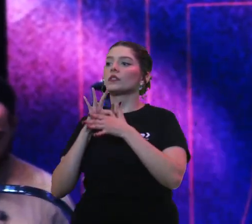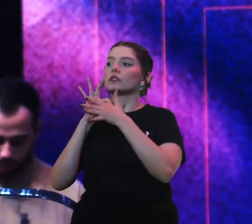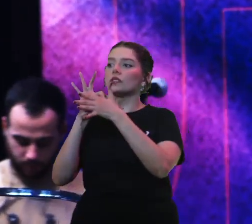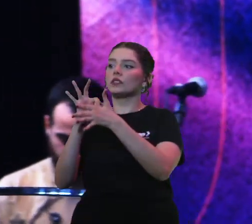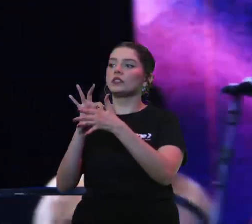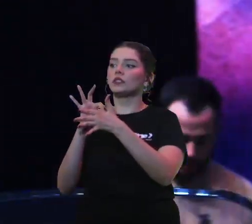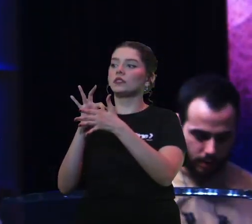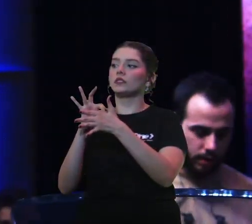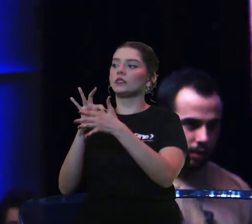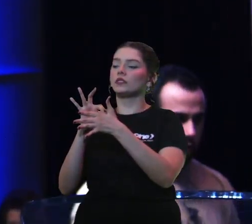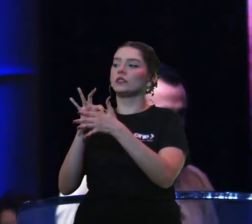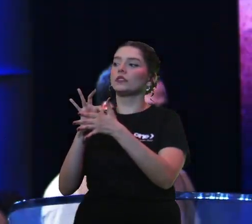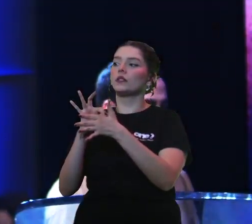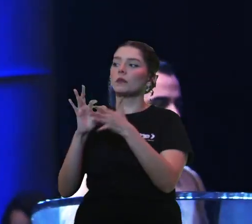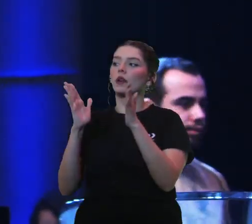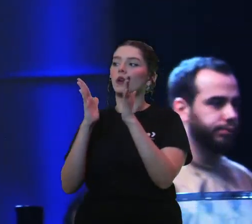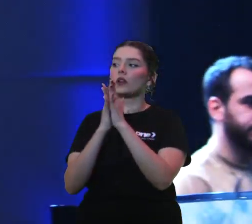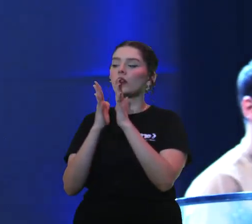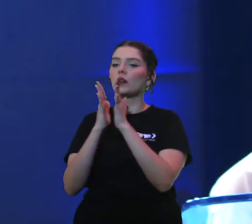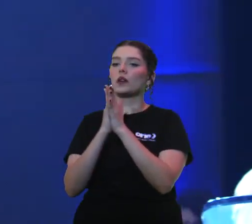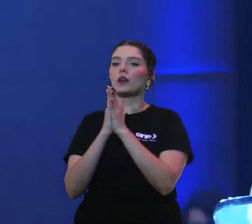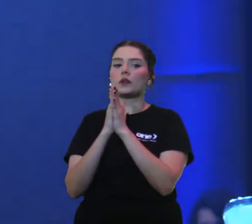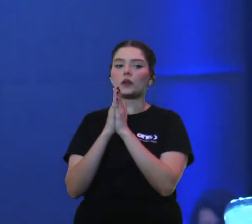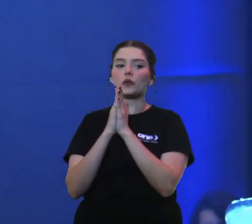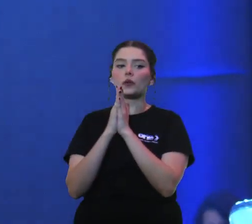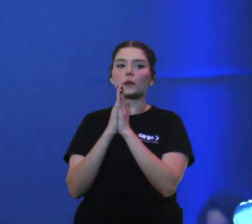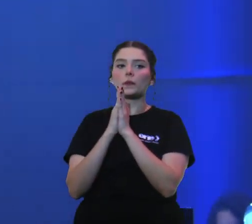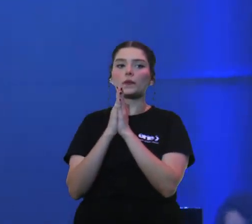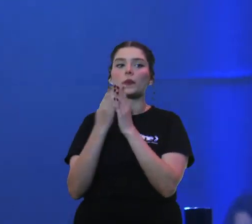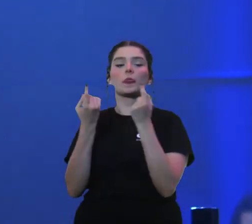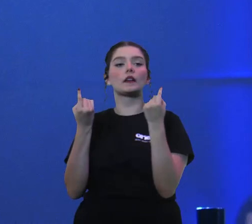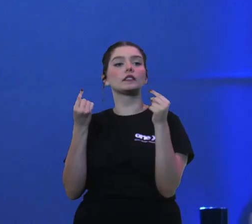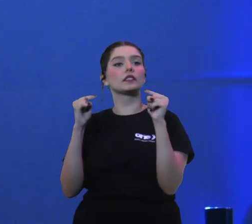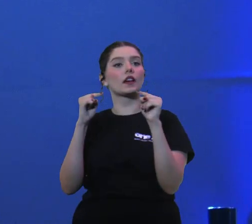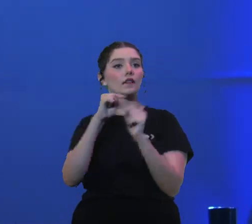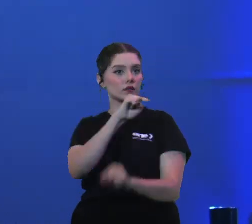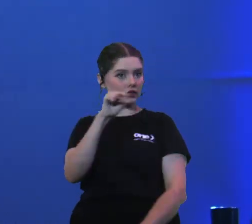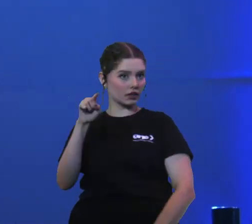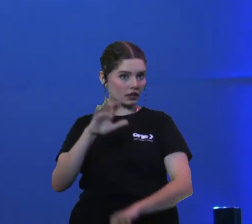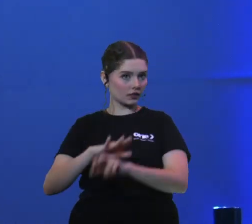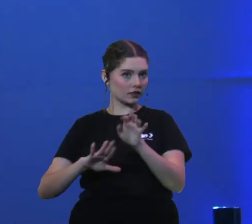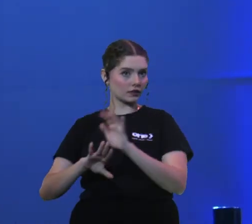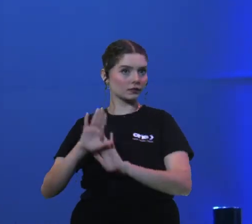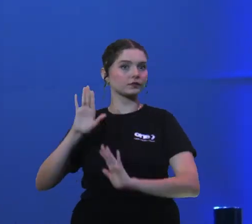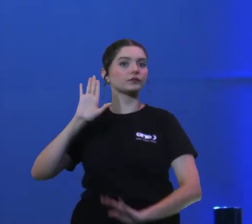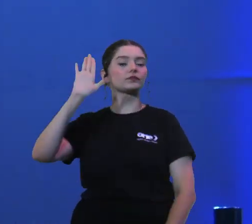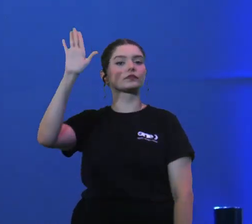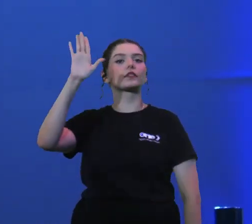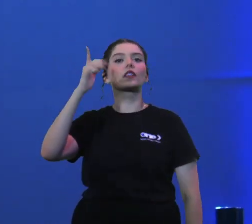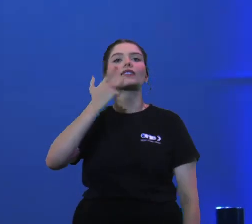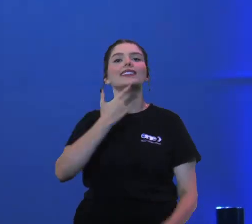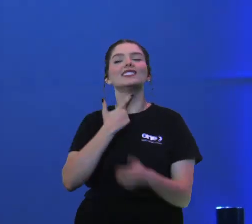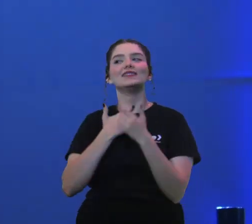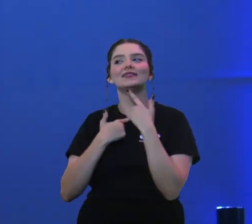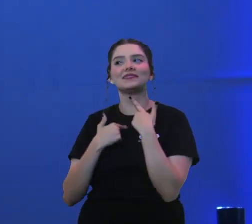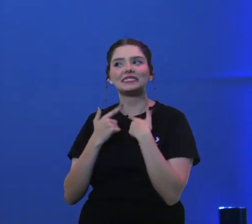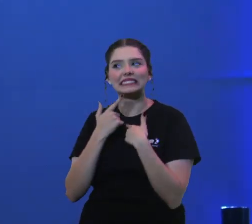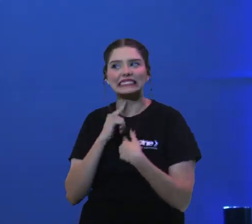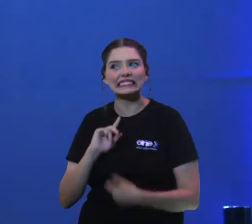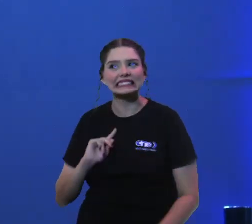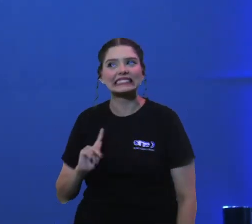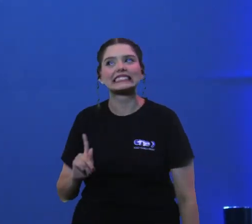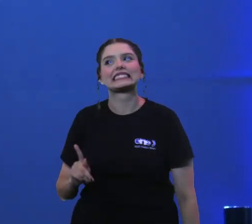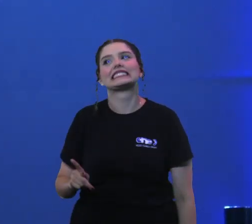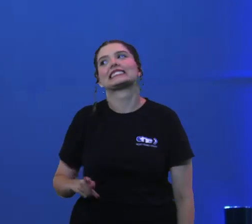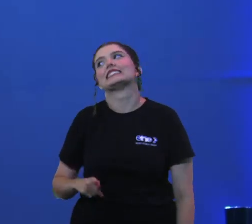junto comigo para a gente estar orando. Você que levantou a mão, eu quero desafiar você a mais uma coisa. E a vontade agora humana vai